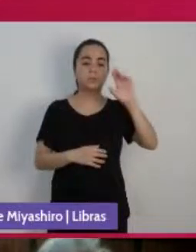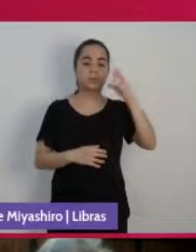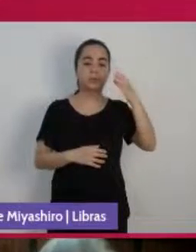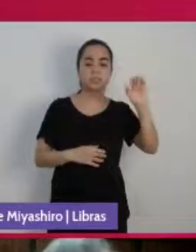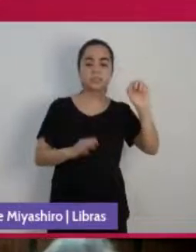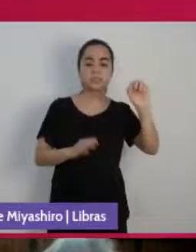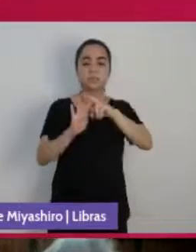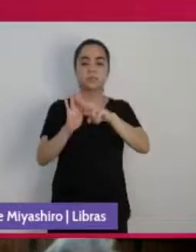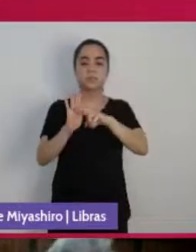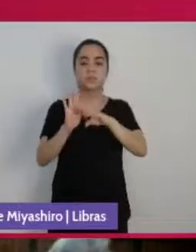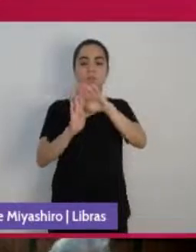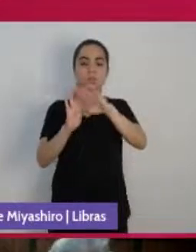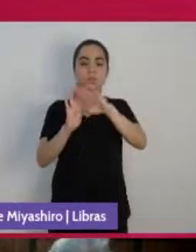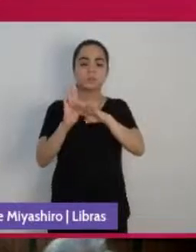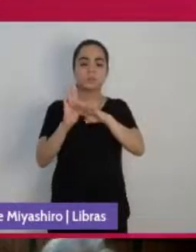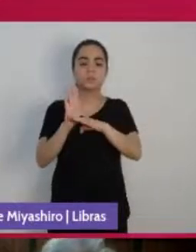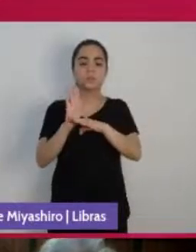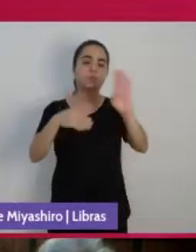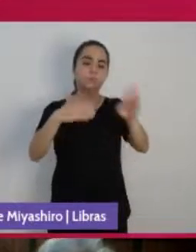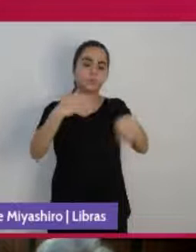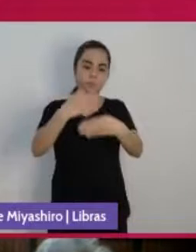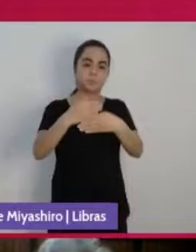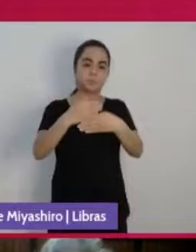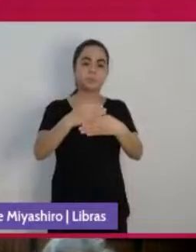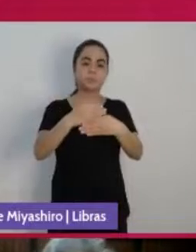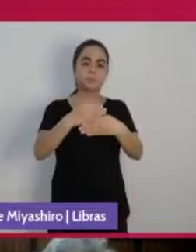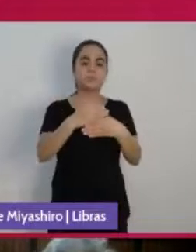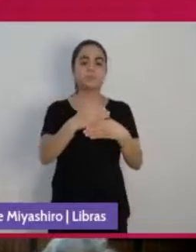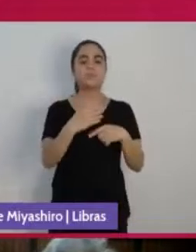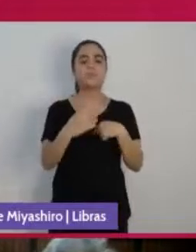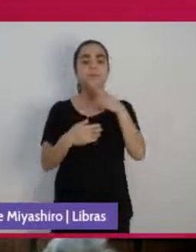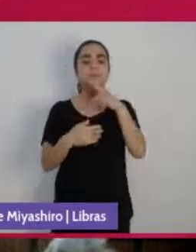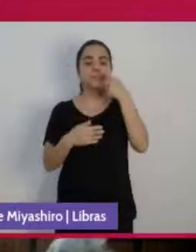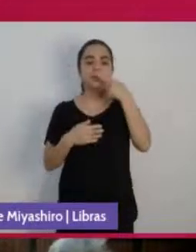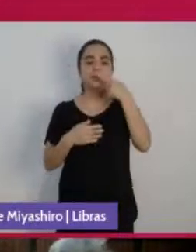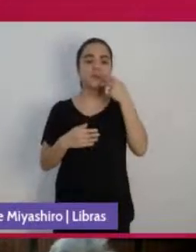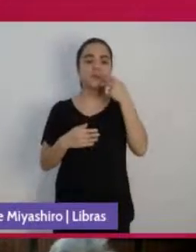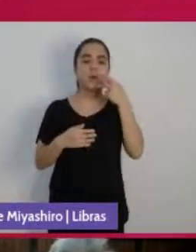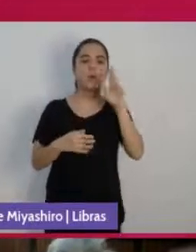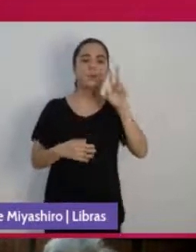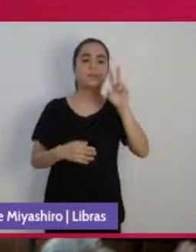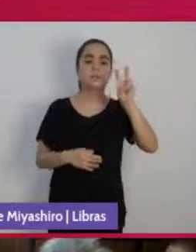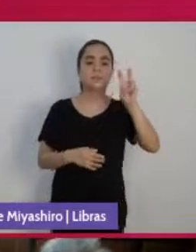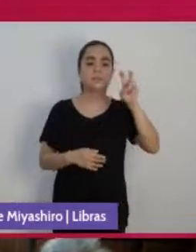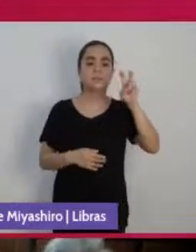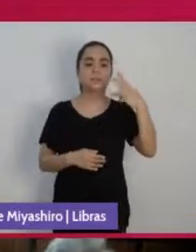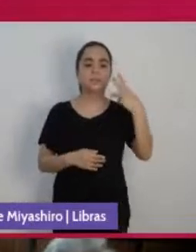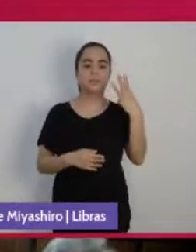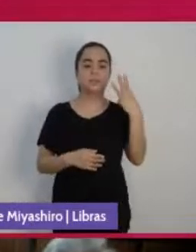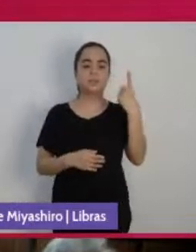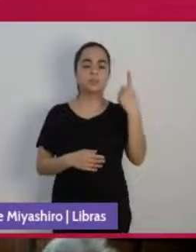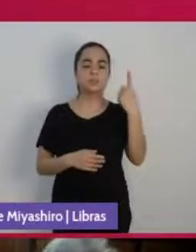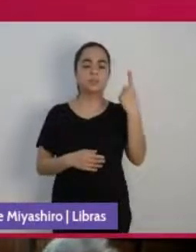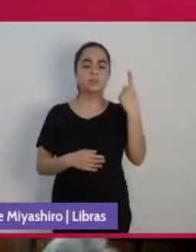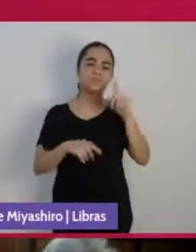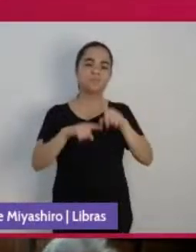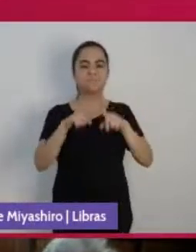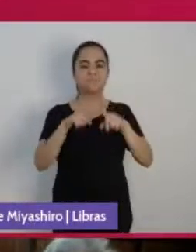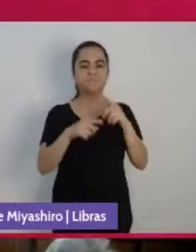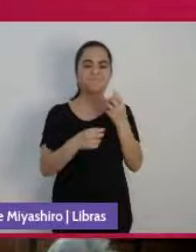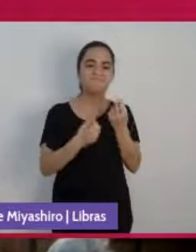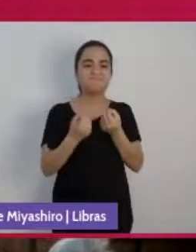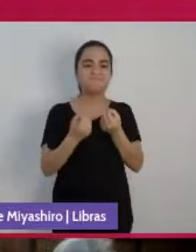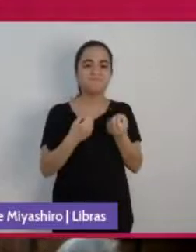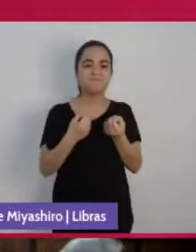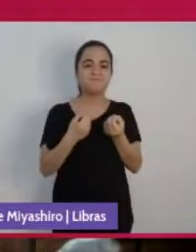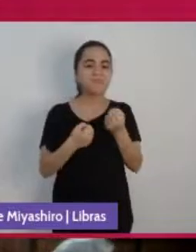complementar a portaria. Então, eu falo que a portaria 531, algumas coisas nós, técnicas,